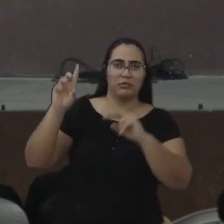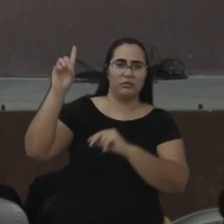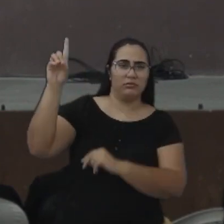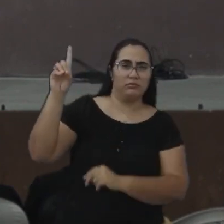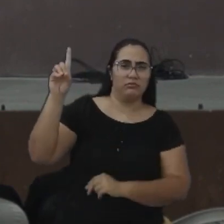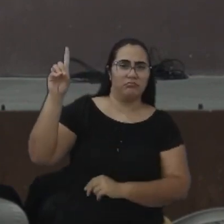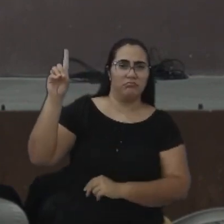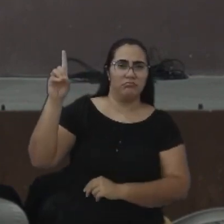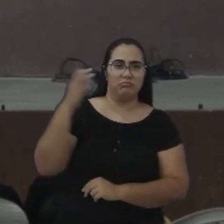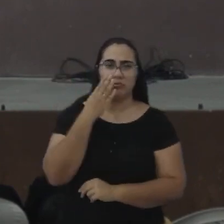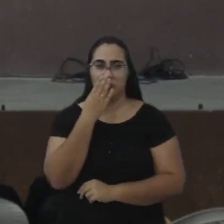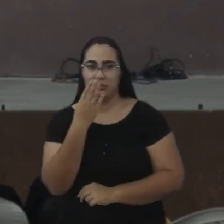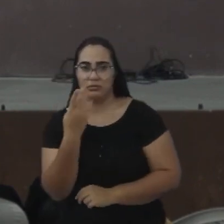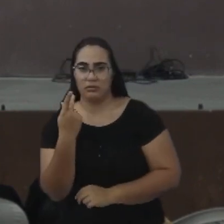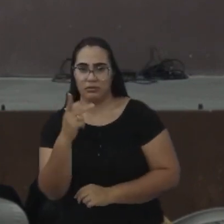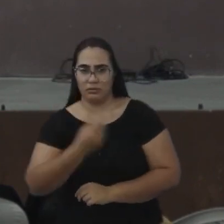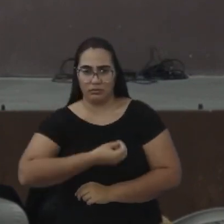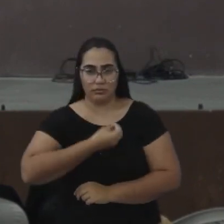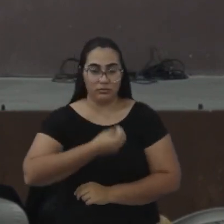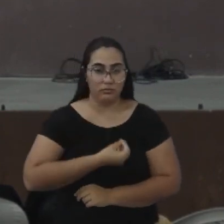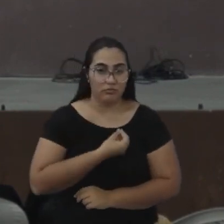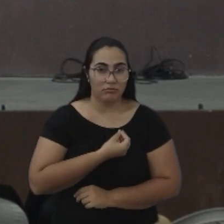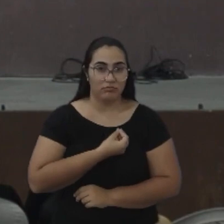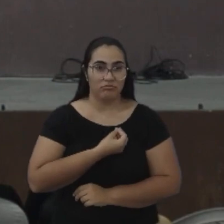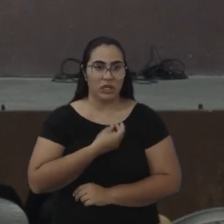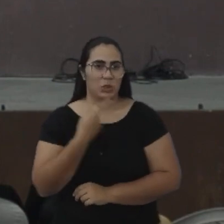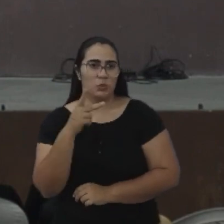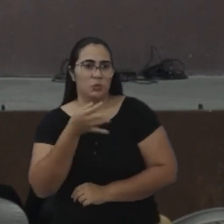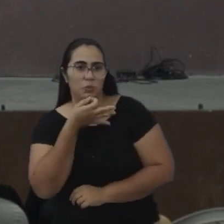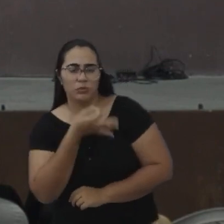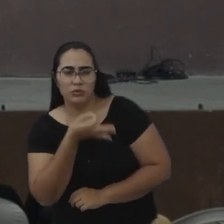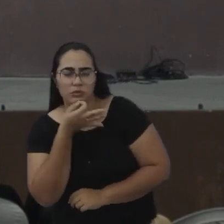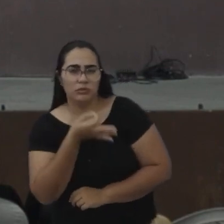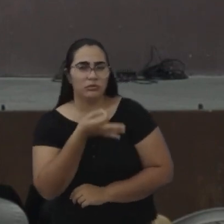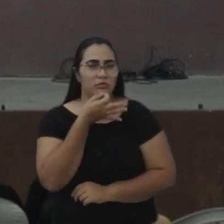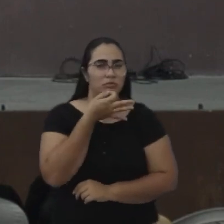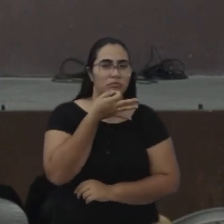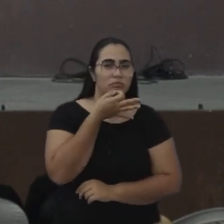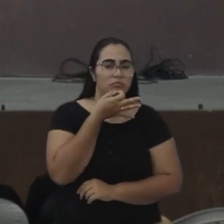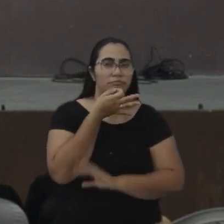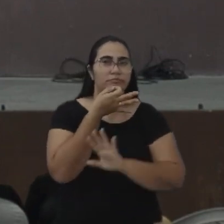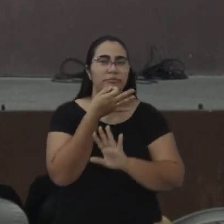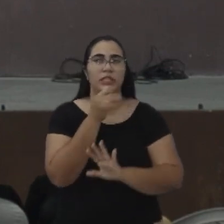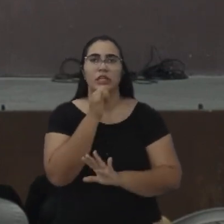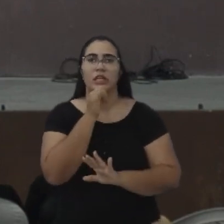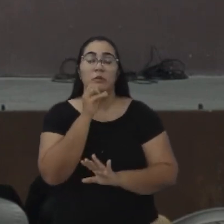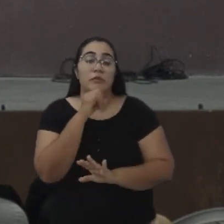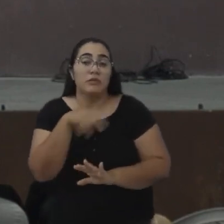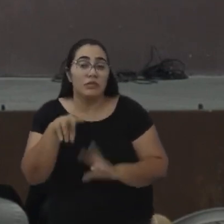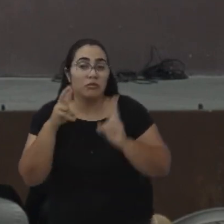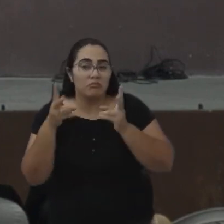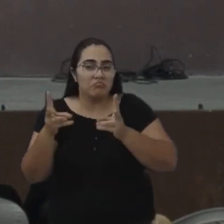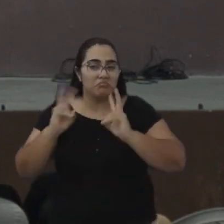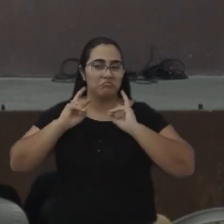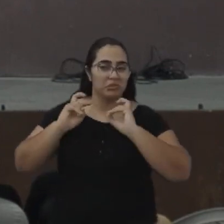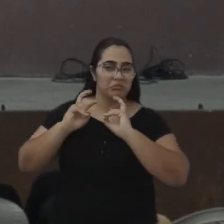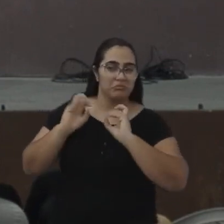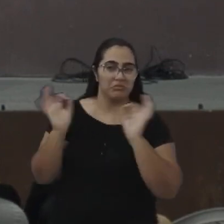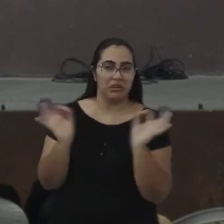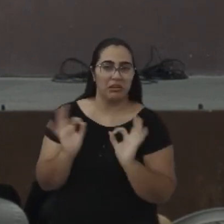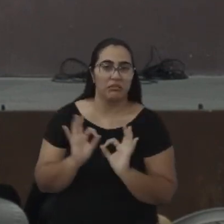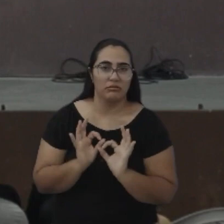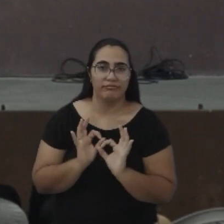de você, de suas opiniões. Se por acaso você não percebe isso, provavelmente você tem se tornado um